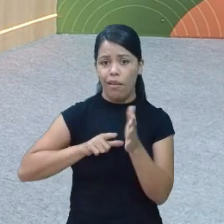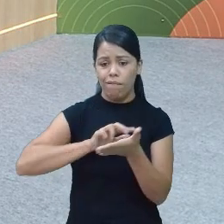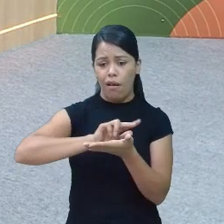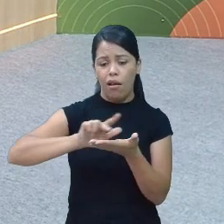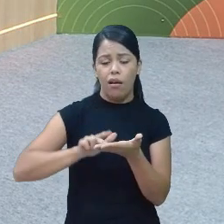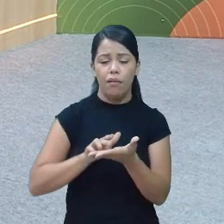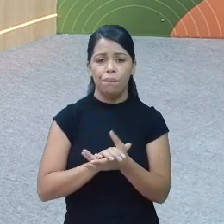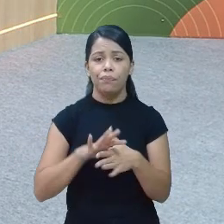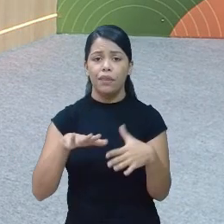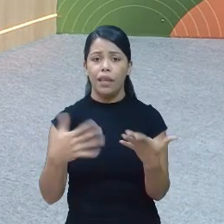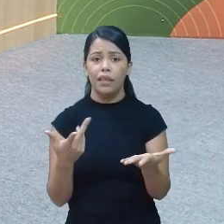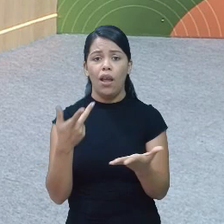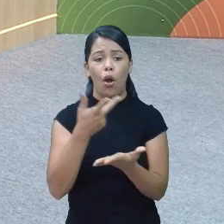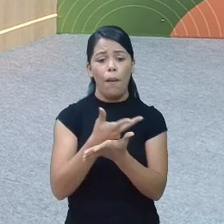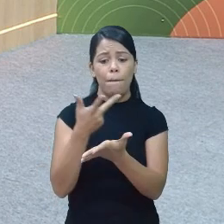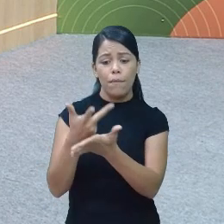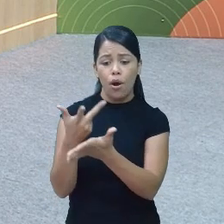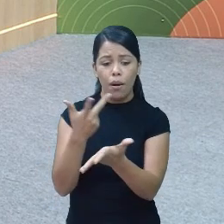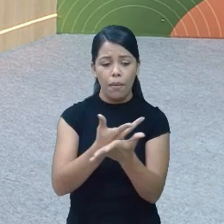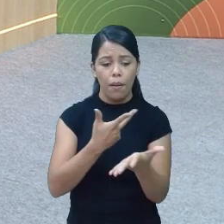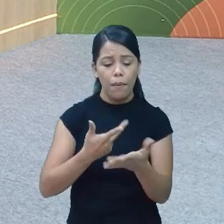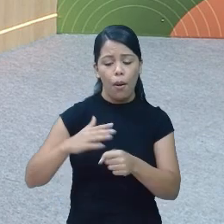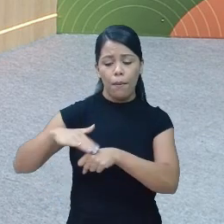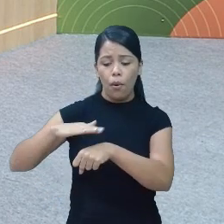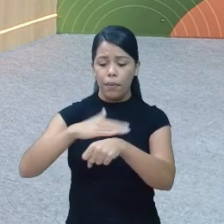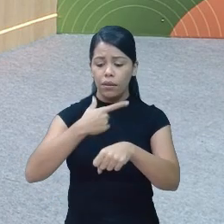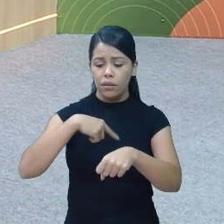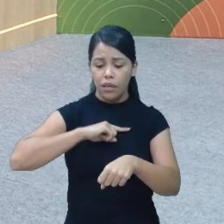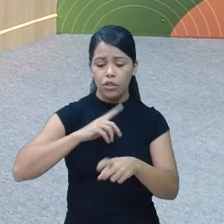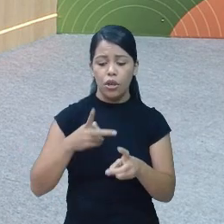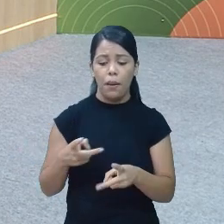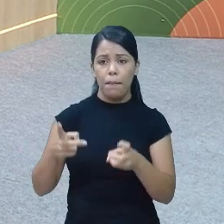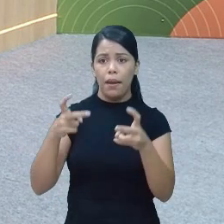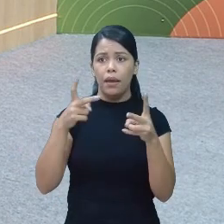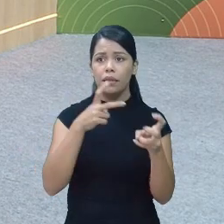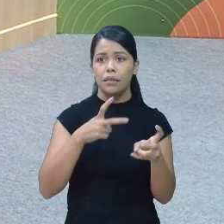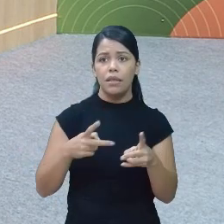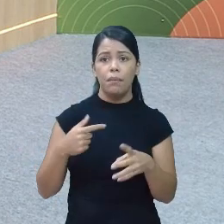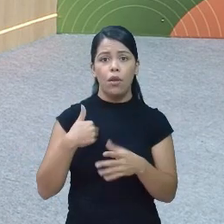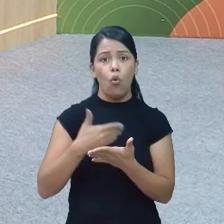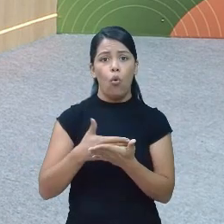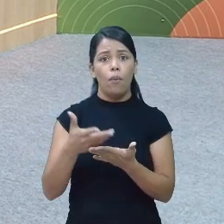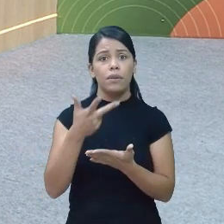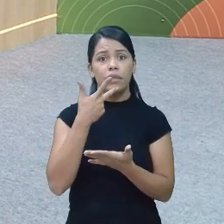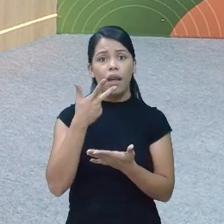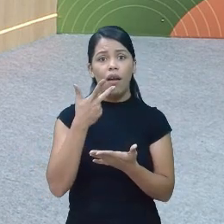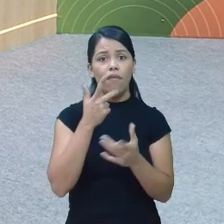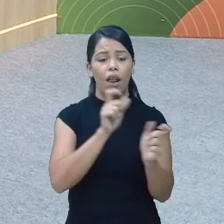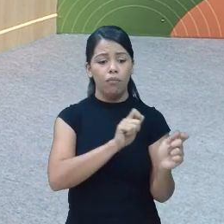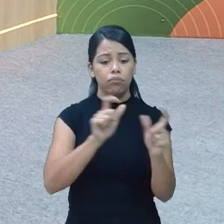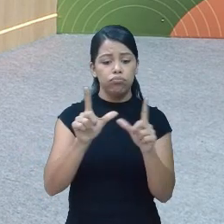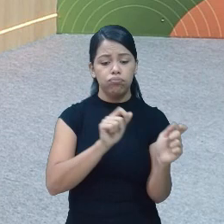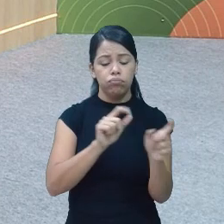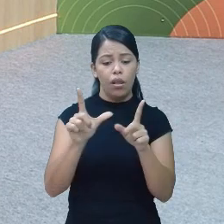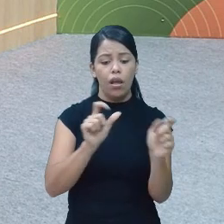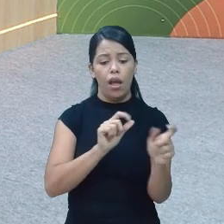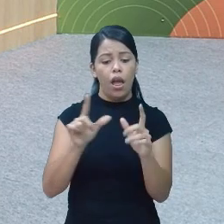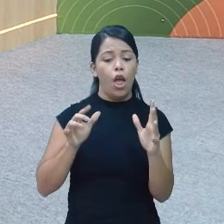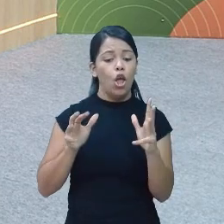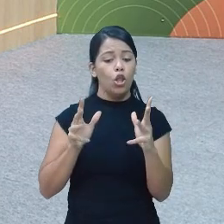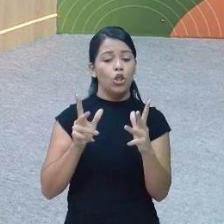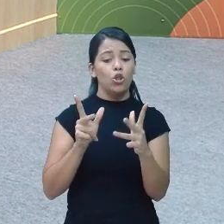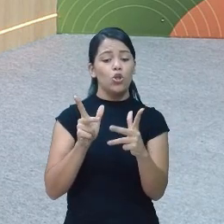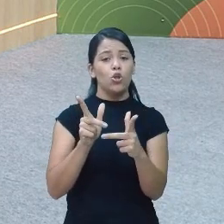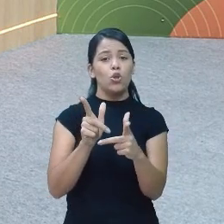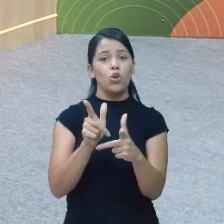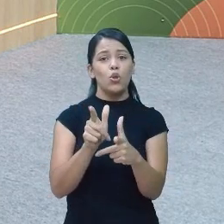situações que a gente percebe, a partir do momento em que eu comecei a falar, aquela primeira tela, todos esses números aconteceram. Eu marquei